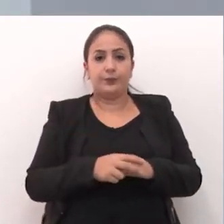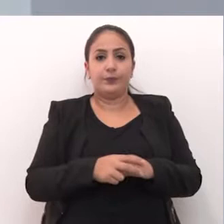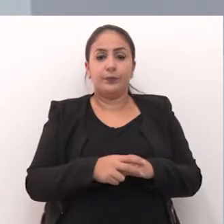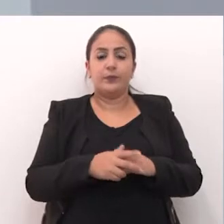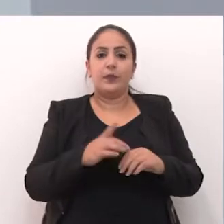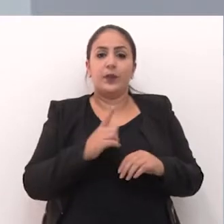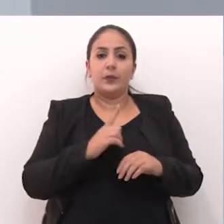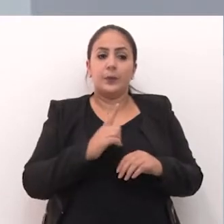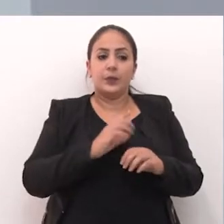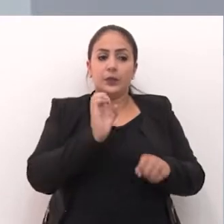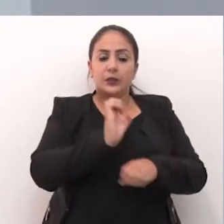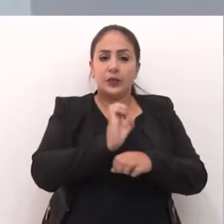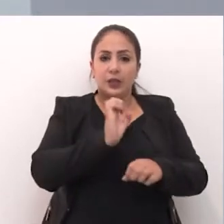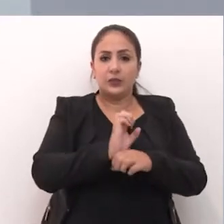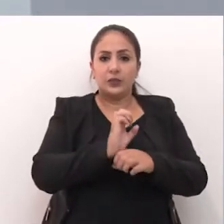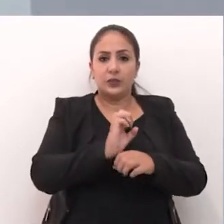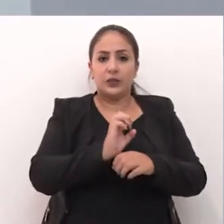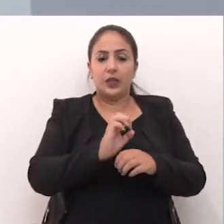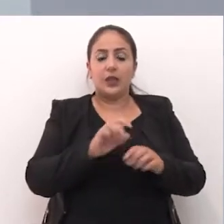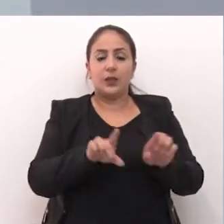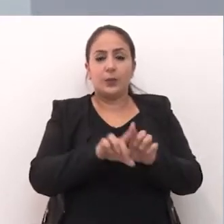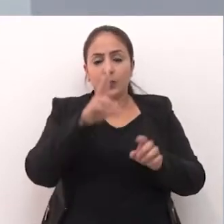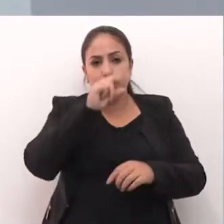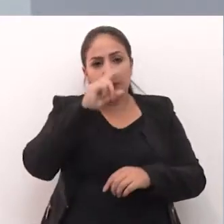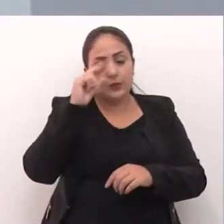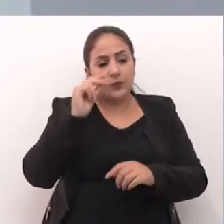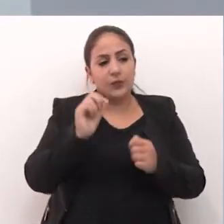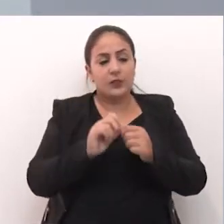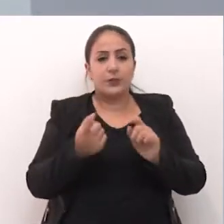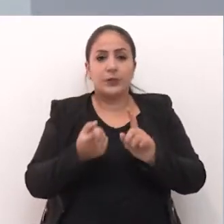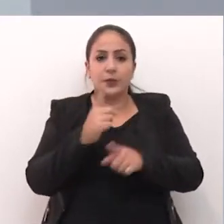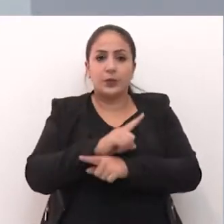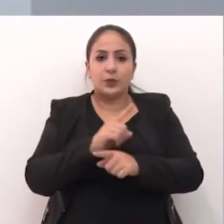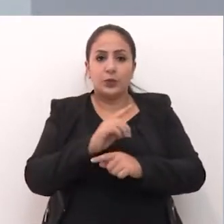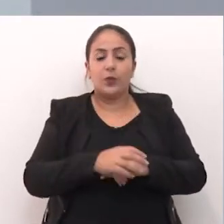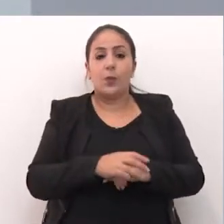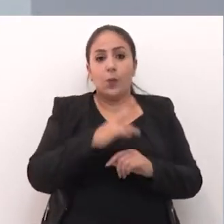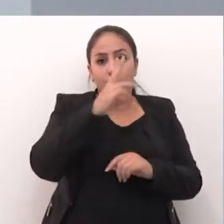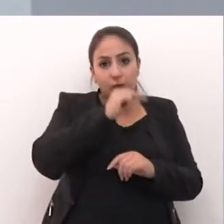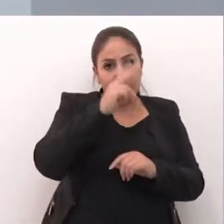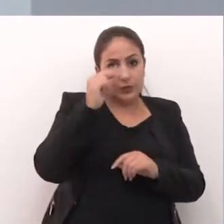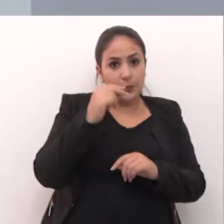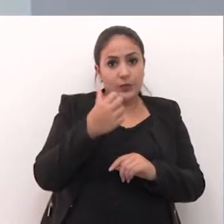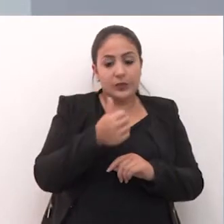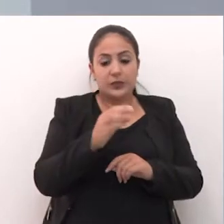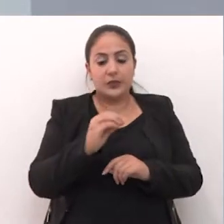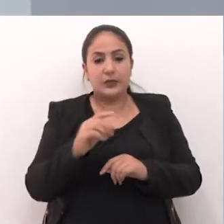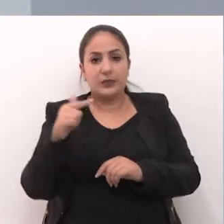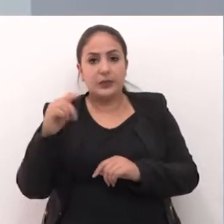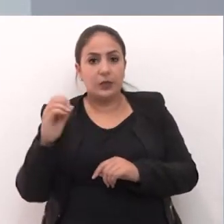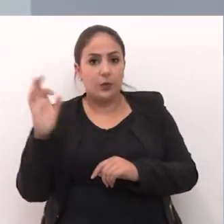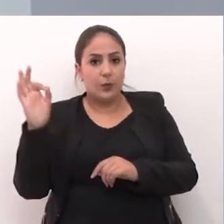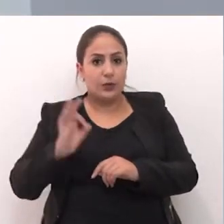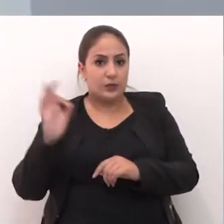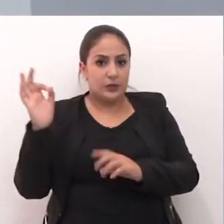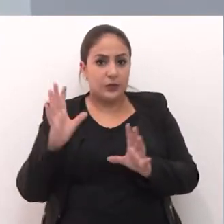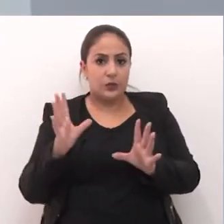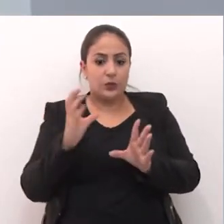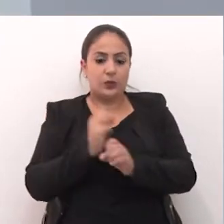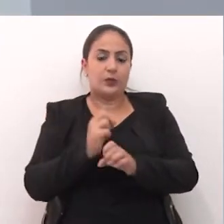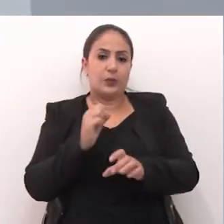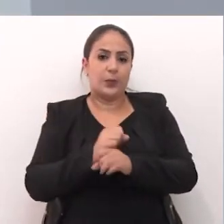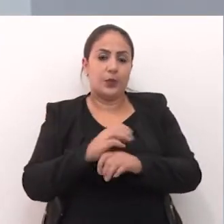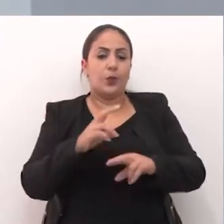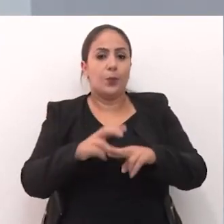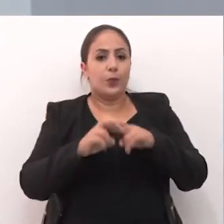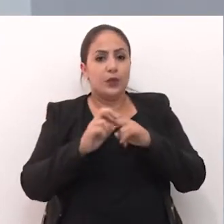e um restante nas mãos do município, fazer a inversão dessa quantidade, para que os municípios ficassem com 60% ou 70% do bolo